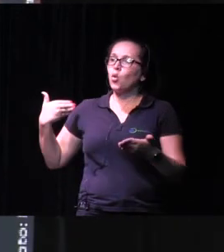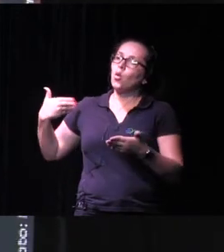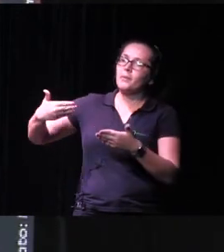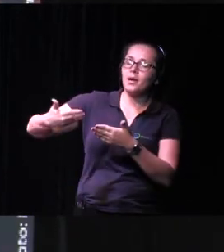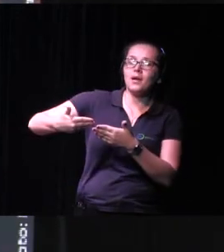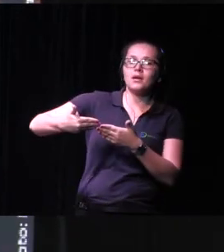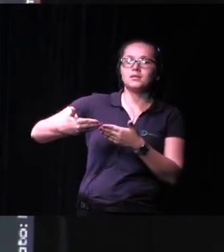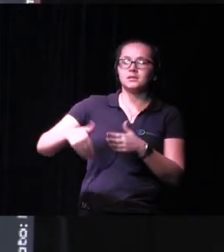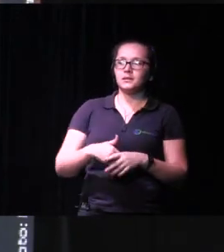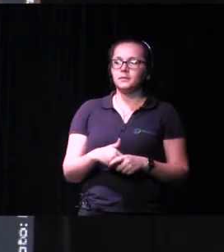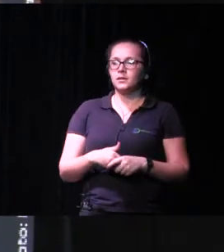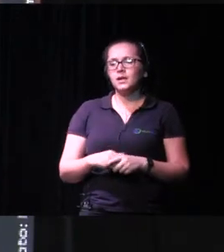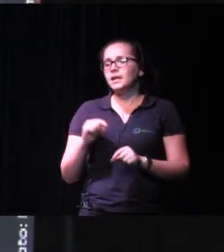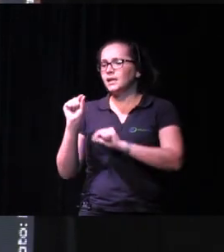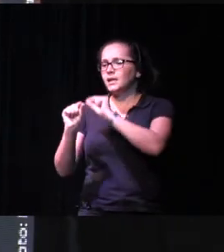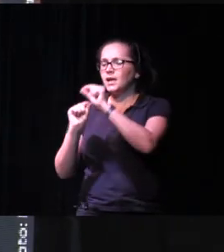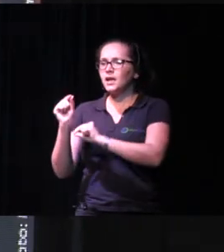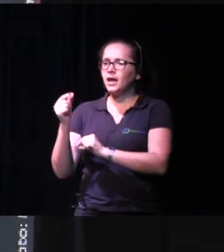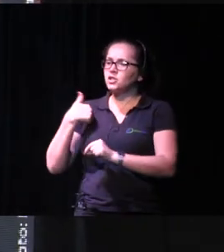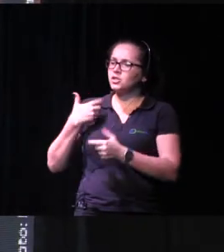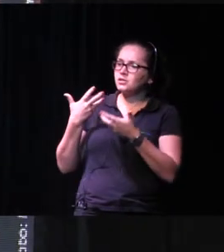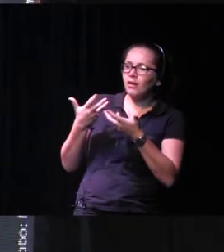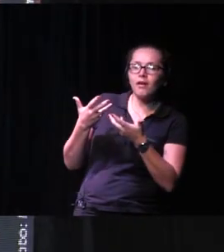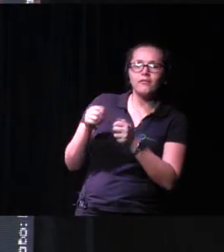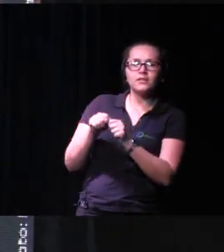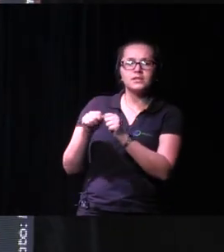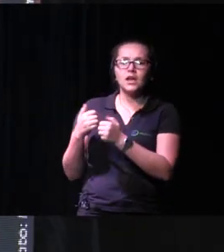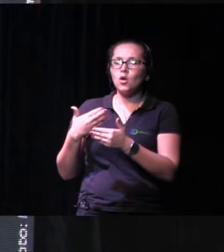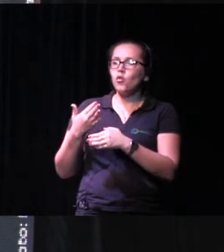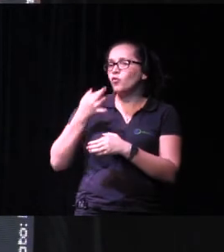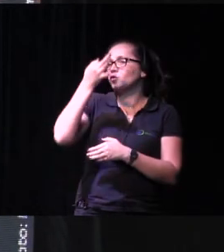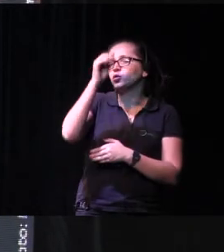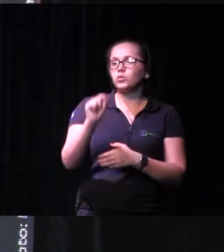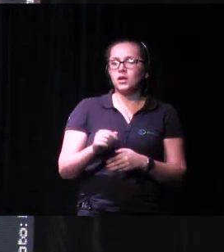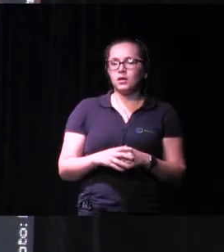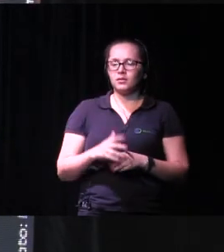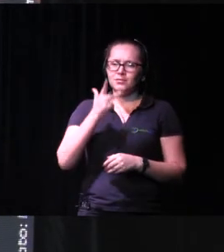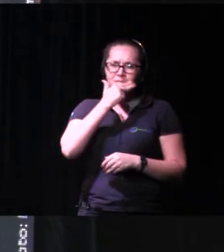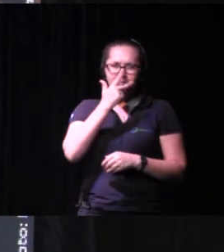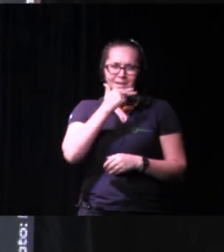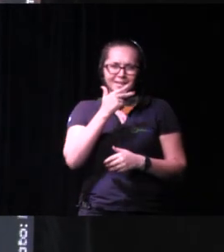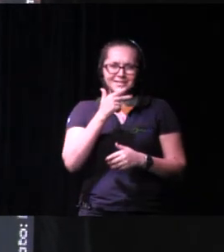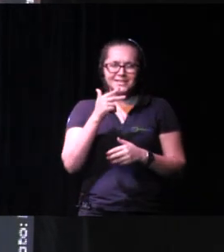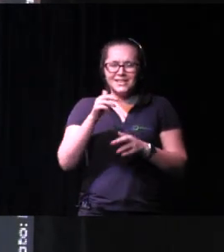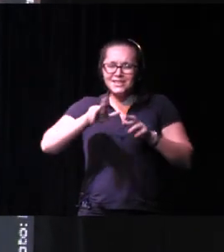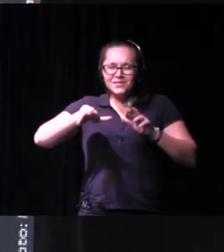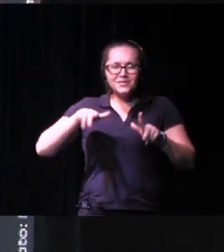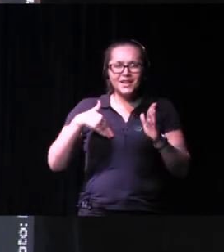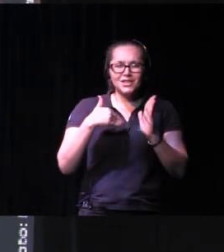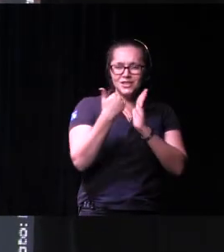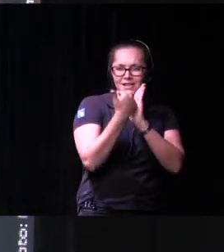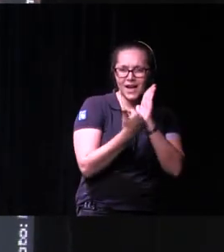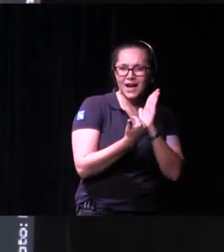quem nós temos sido, para onde nós vamos. Parece um pouco fora de escala ter esse